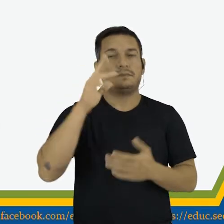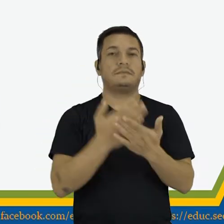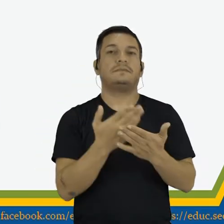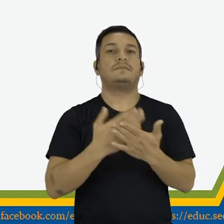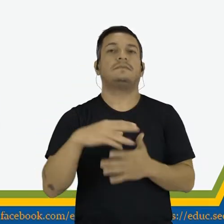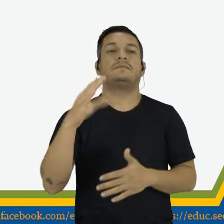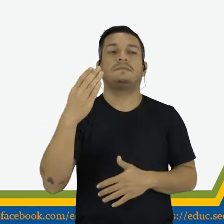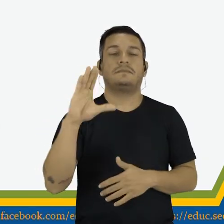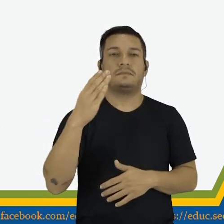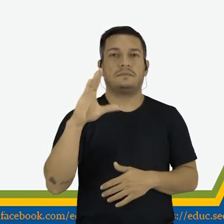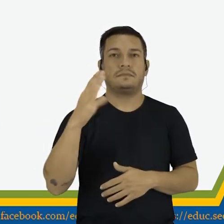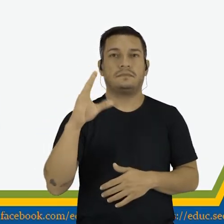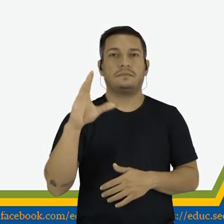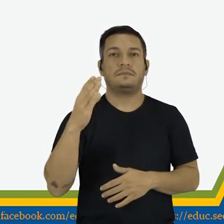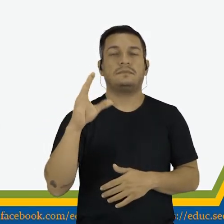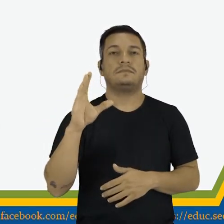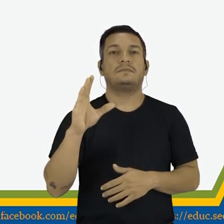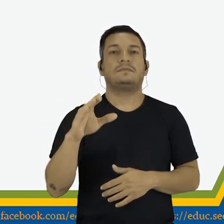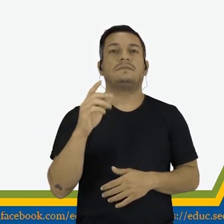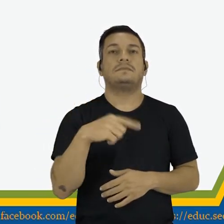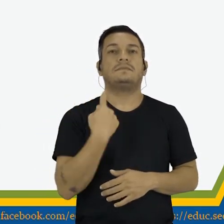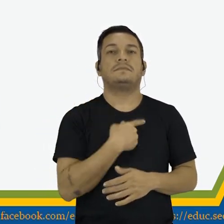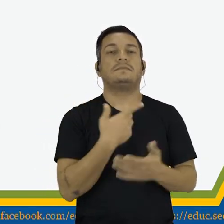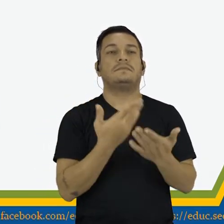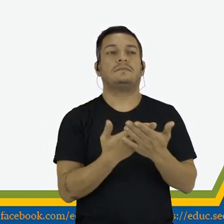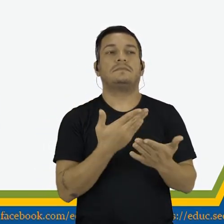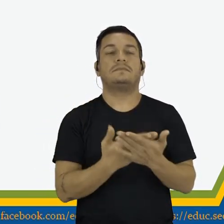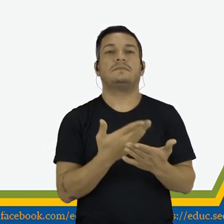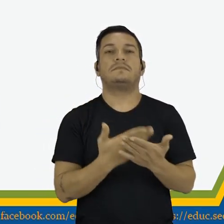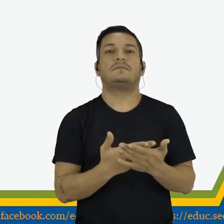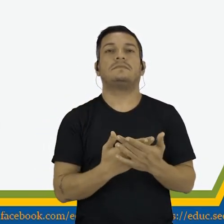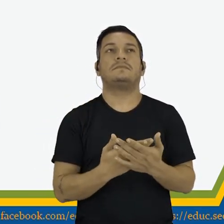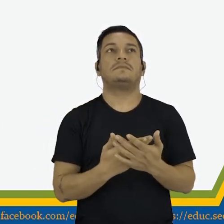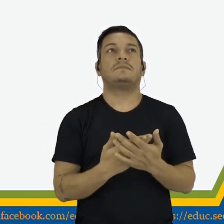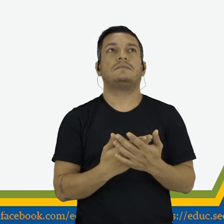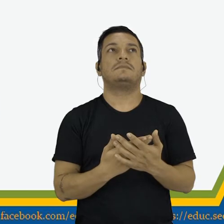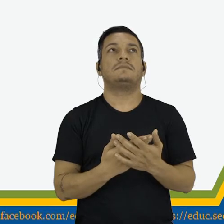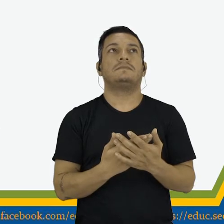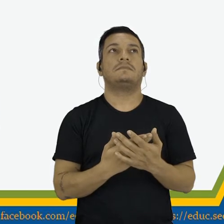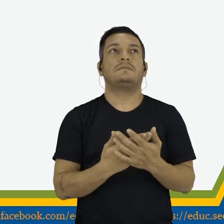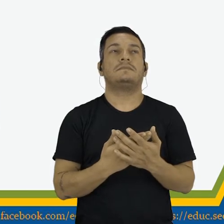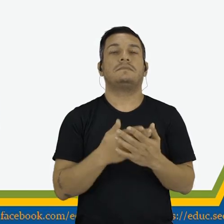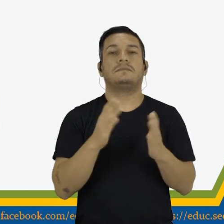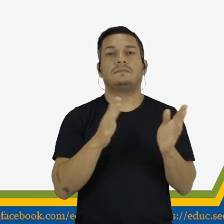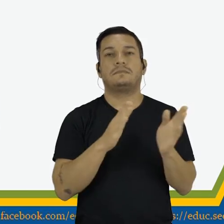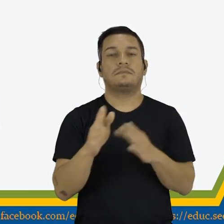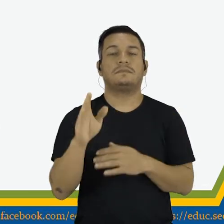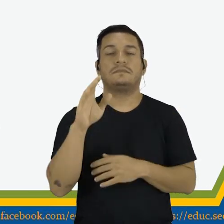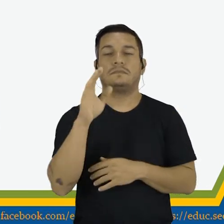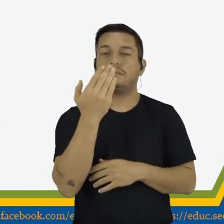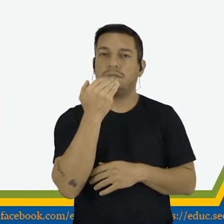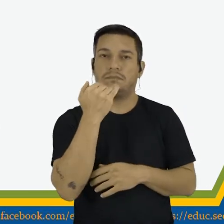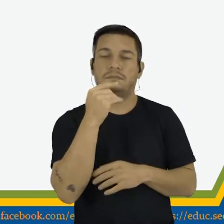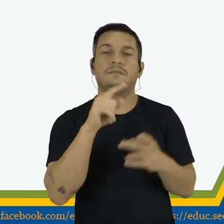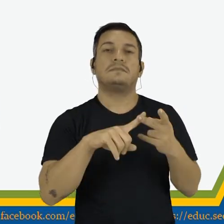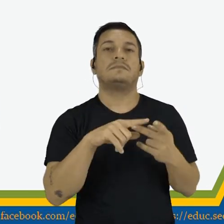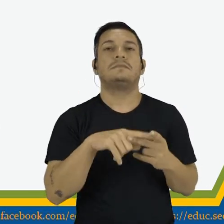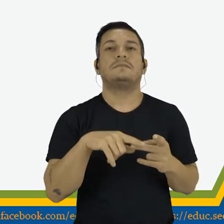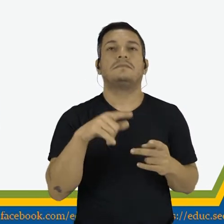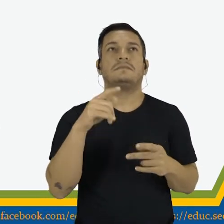de ciências, né? Quando nós estudamos sobre a cadeia alimentar, sobre